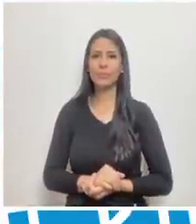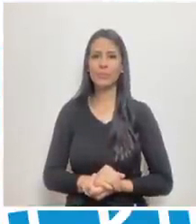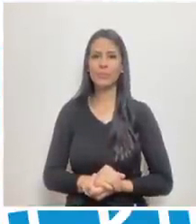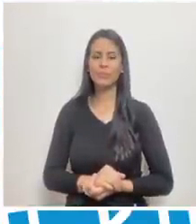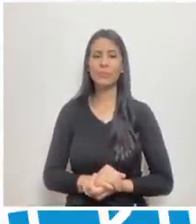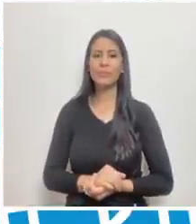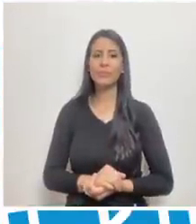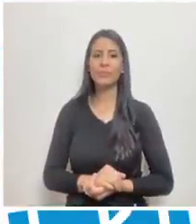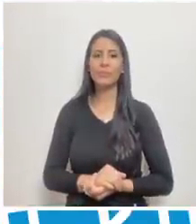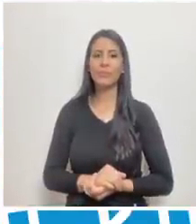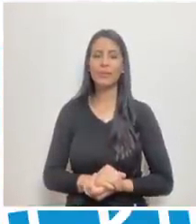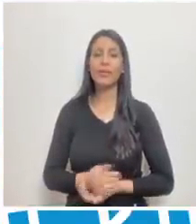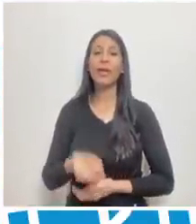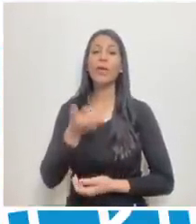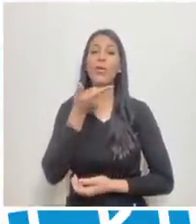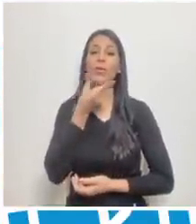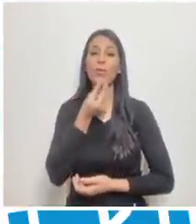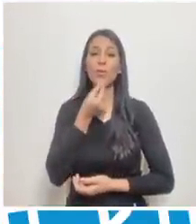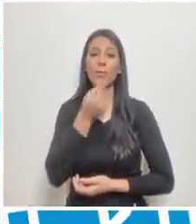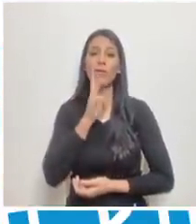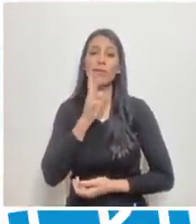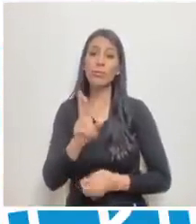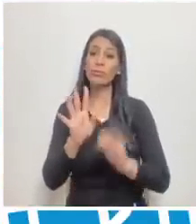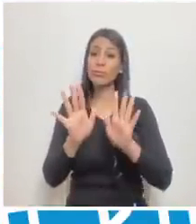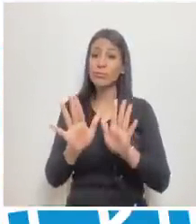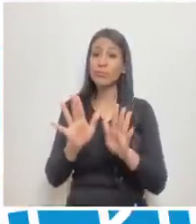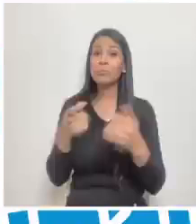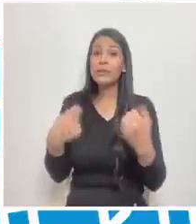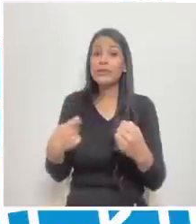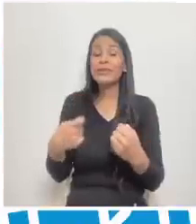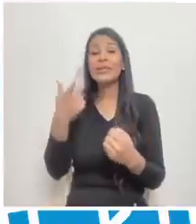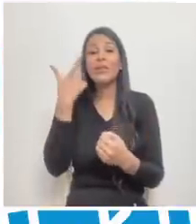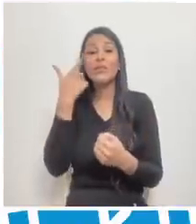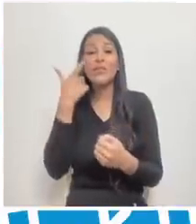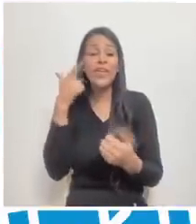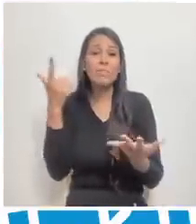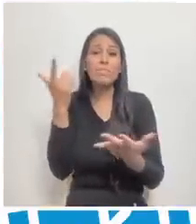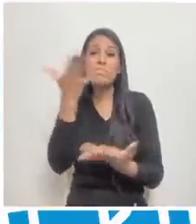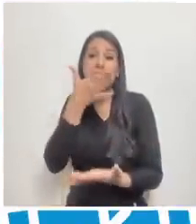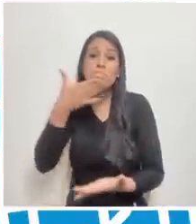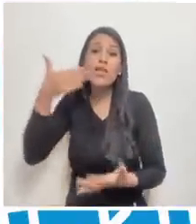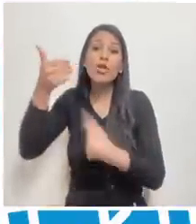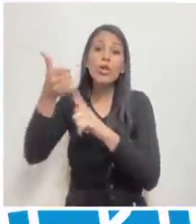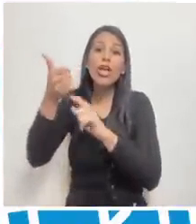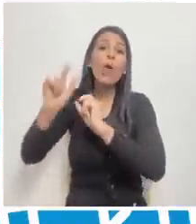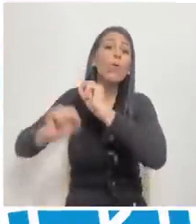a que se refere essa melhoria, né? Que tipo de informação a gente está se referindo.